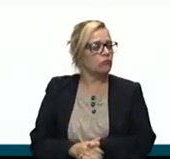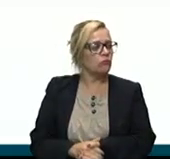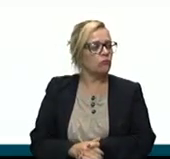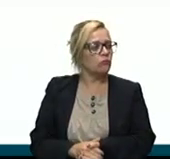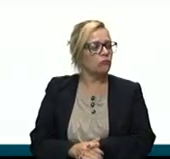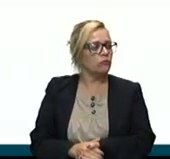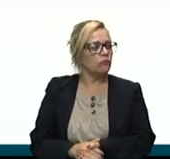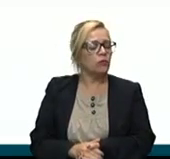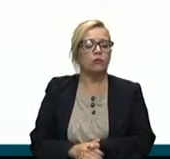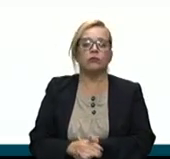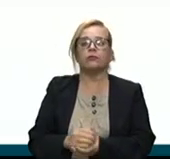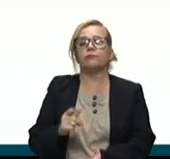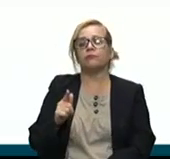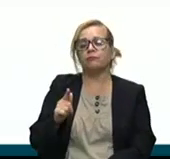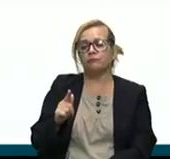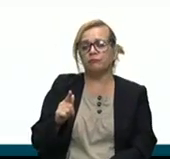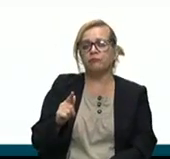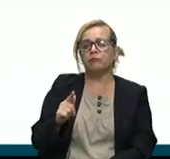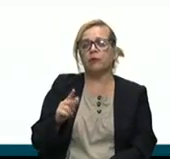de regressão.